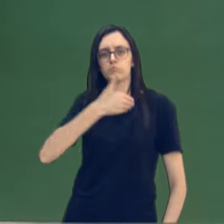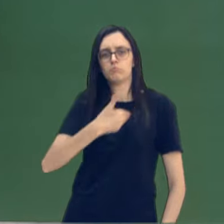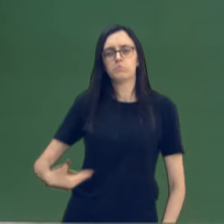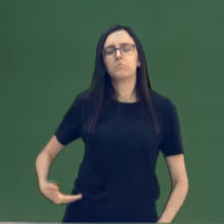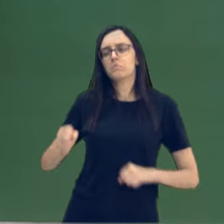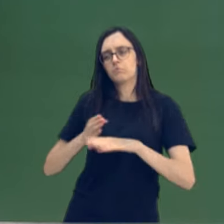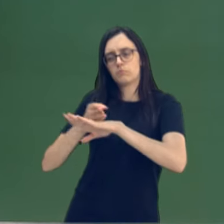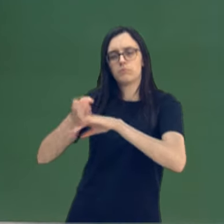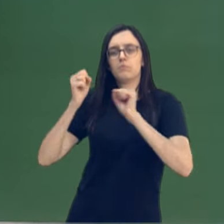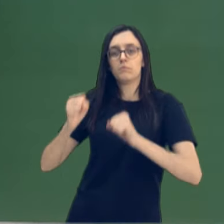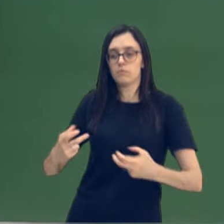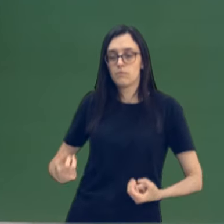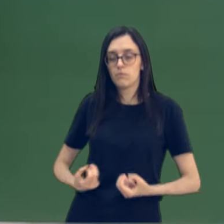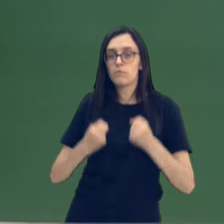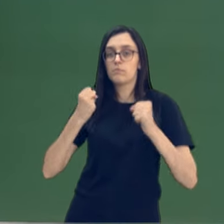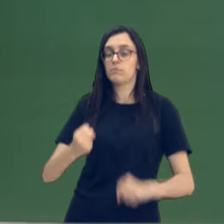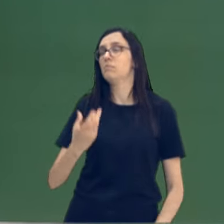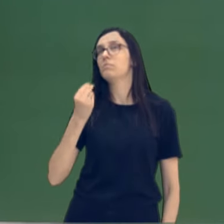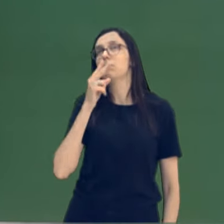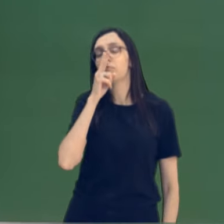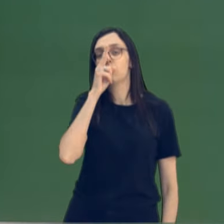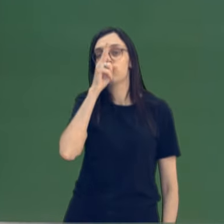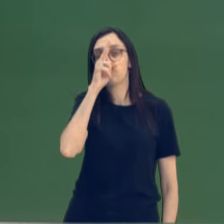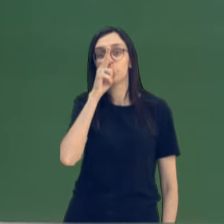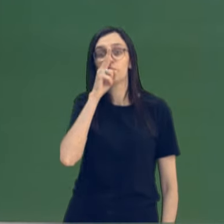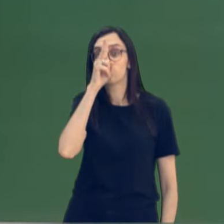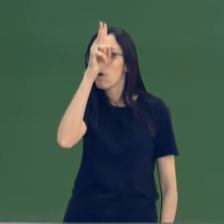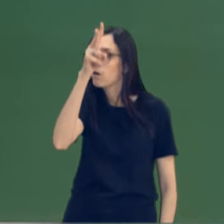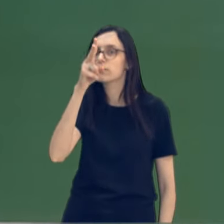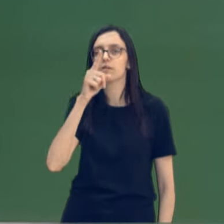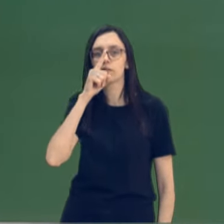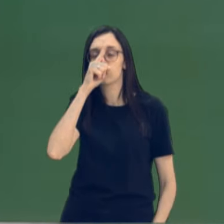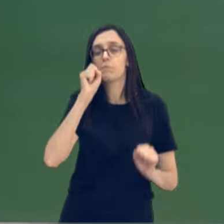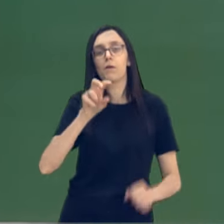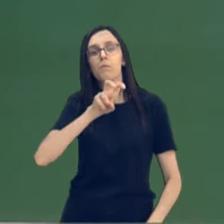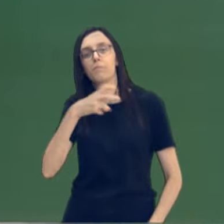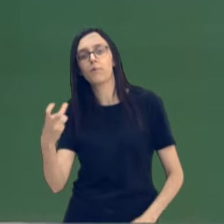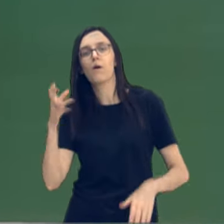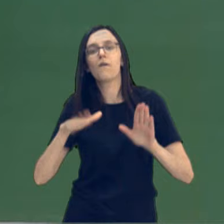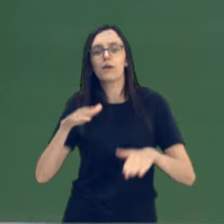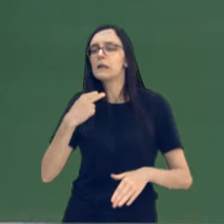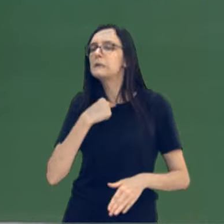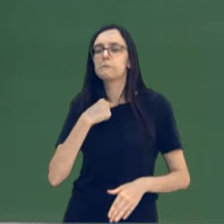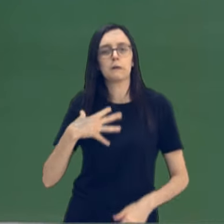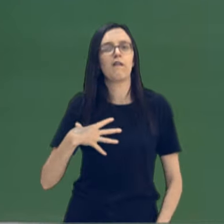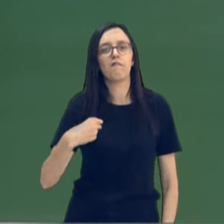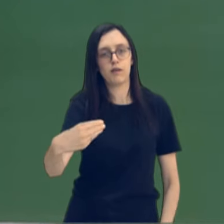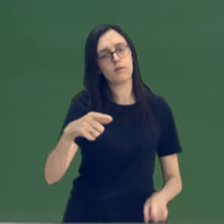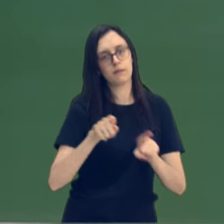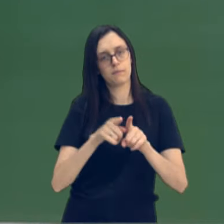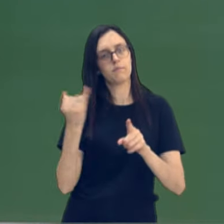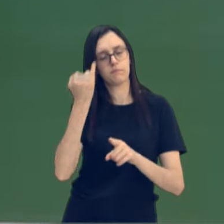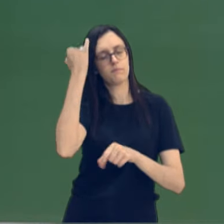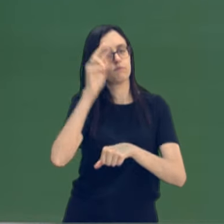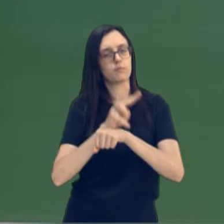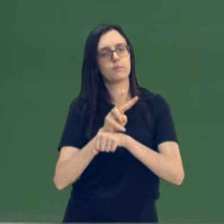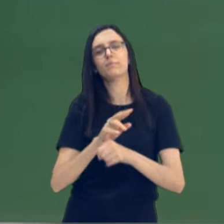Né? Um câncer de colo de útero é algo muito perigoso, pode te levar à morte e pode te levar à esterilidade também.